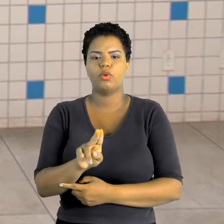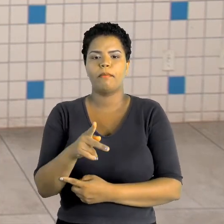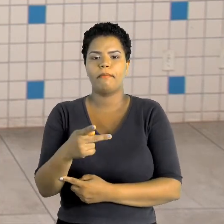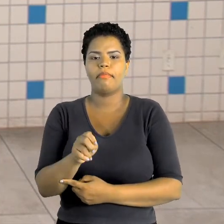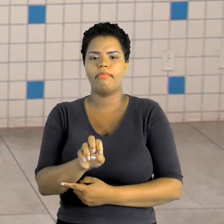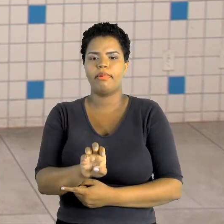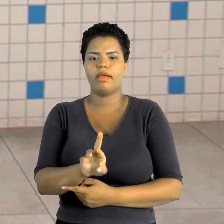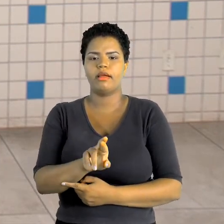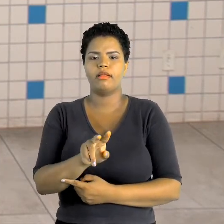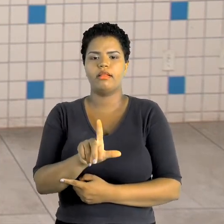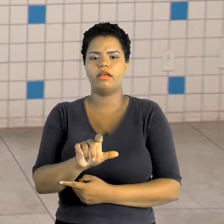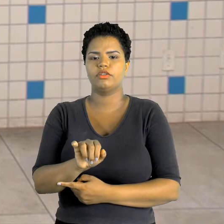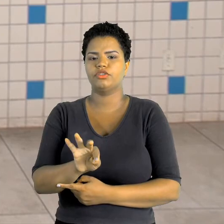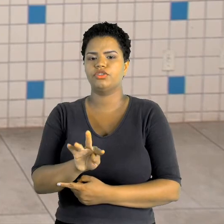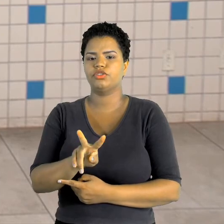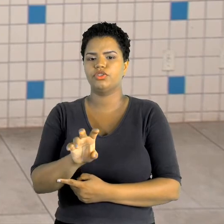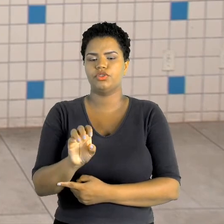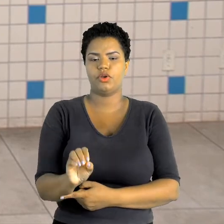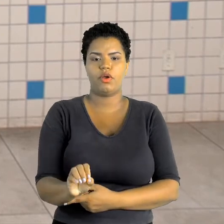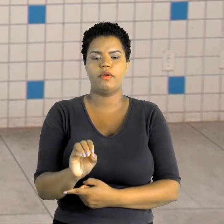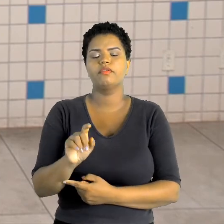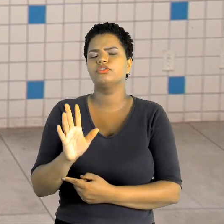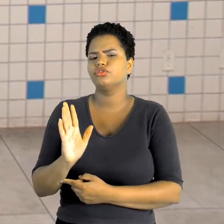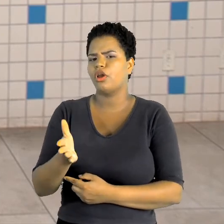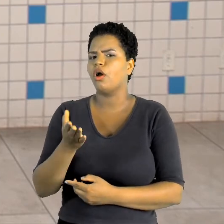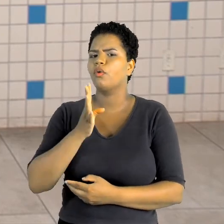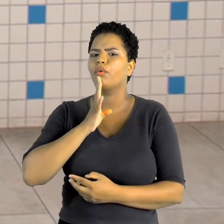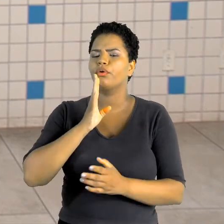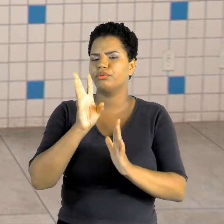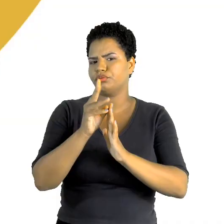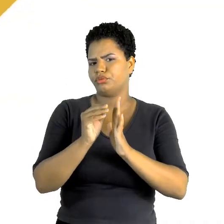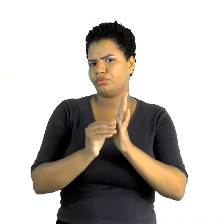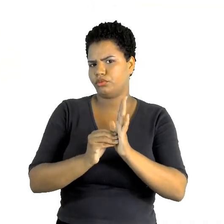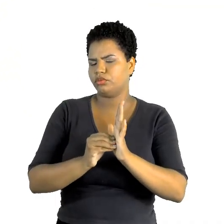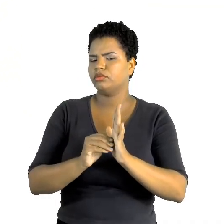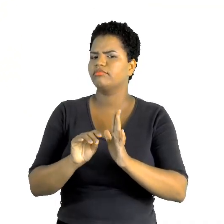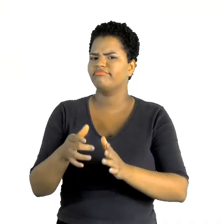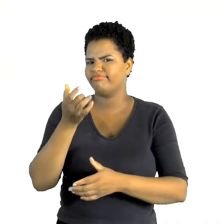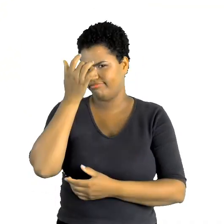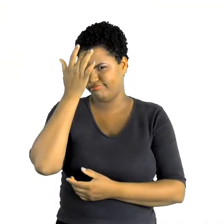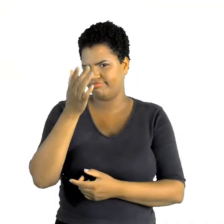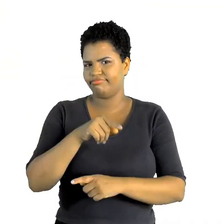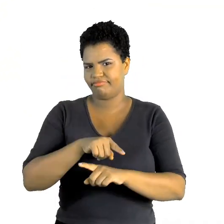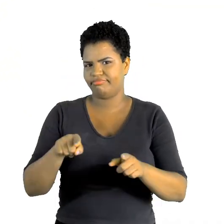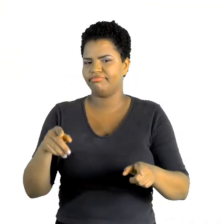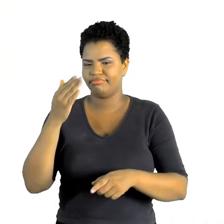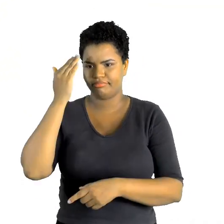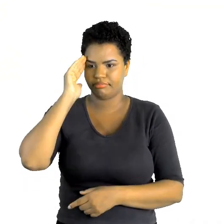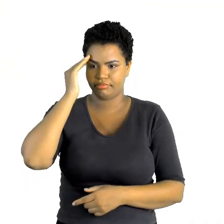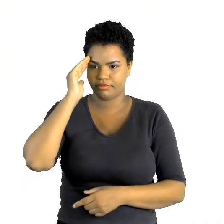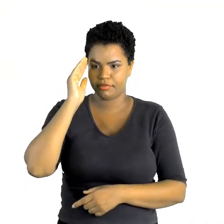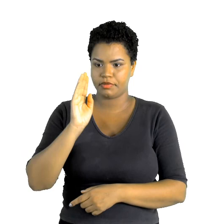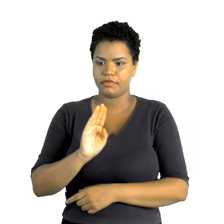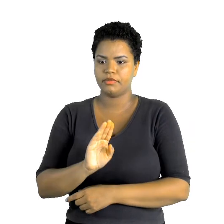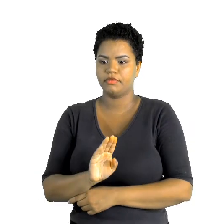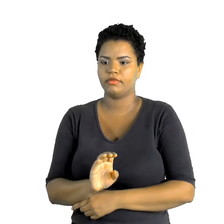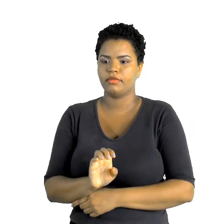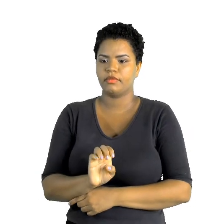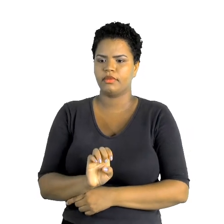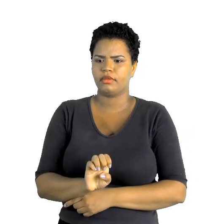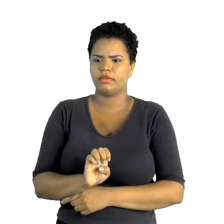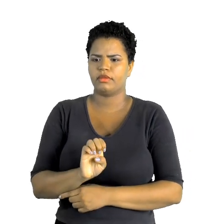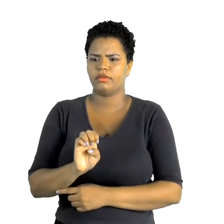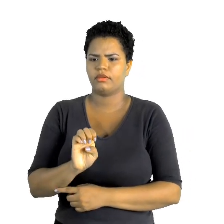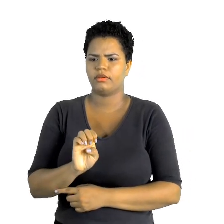esse conteúdo de superlativo também e vai ser bem fácil para você entender. Big, big é grande. Se